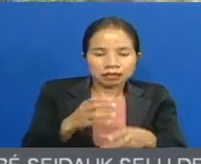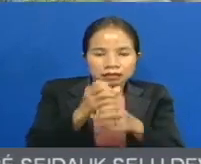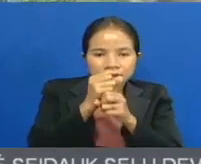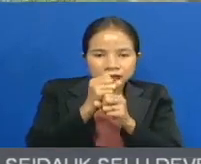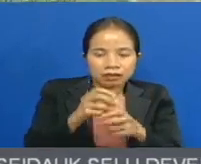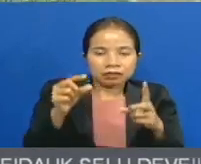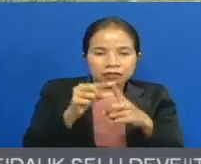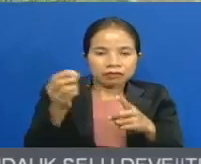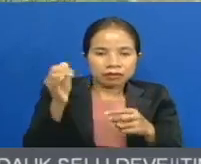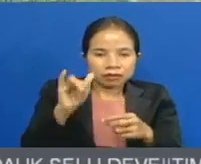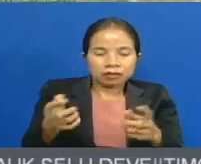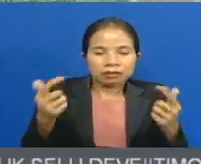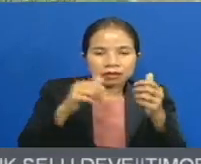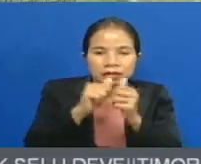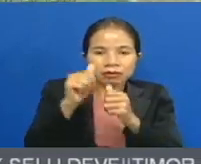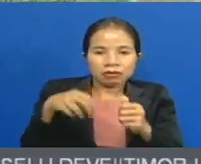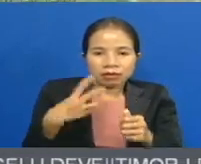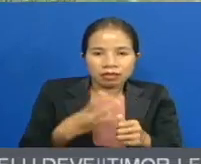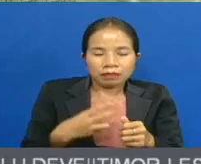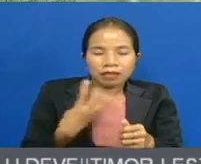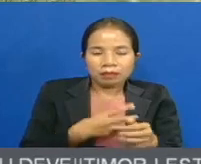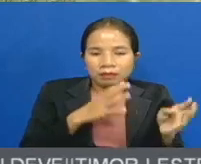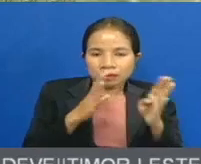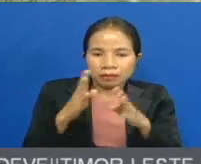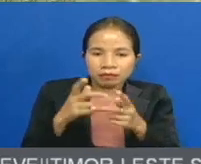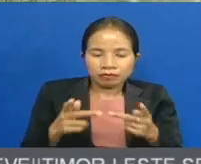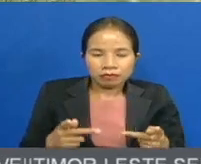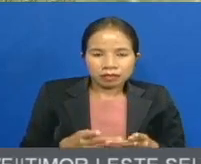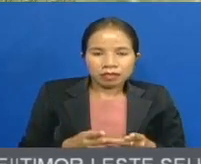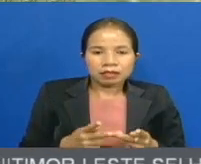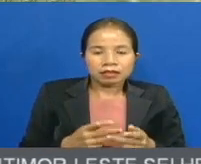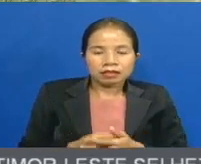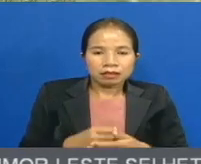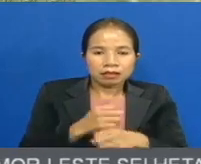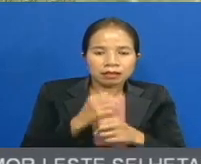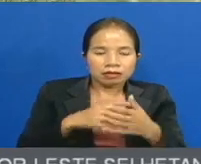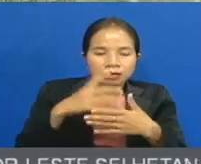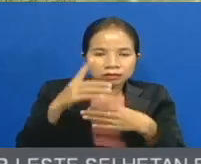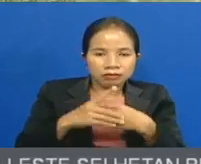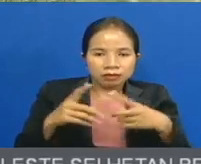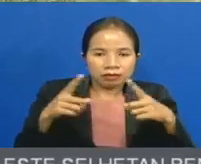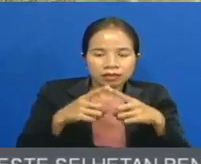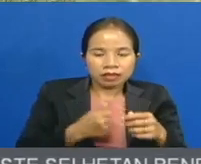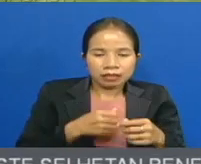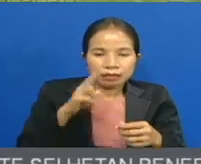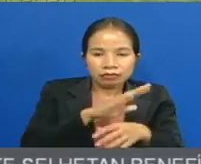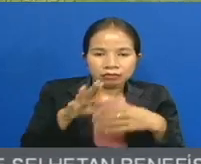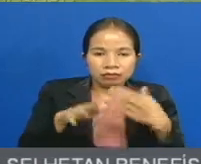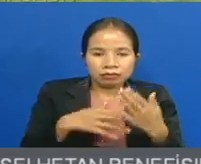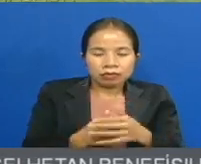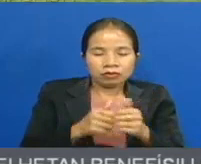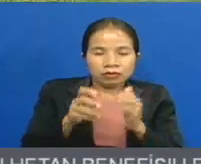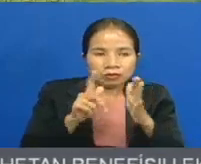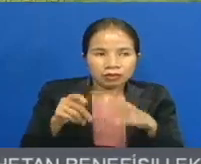ele é fuan, se deve porque nem mais a Toba Ami, a minha barbara Fadi, para a Tulao. Disbombom, leva aí, Liu, Toma, Nenia. Tuir